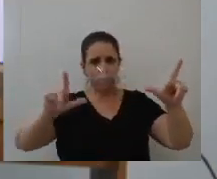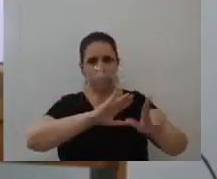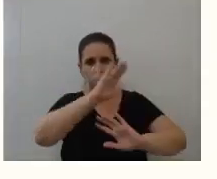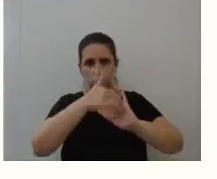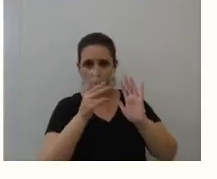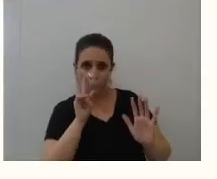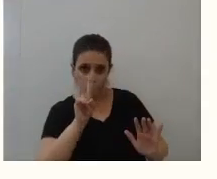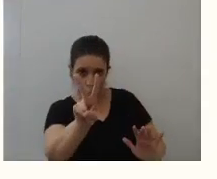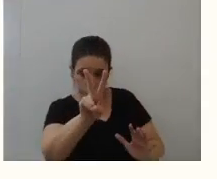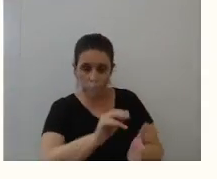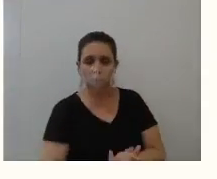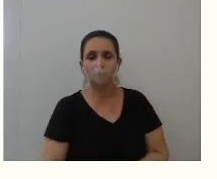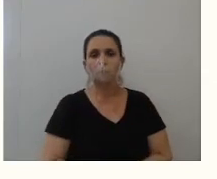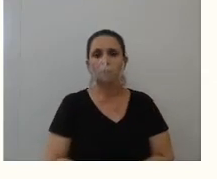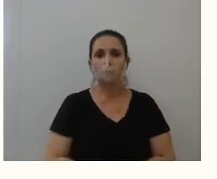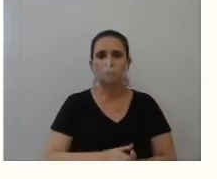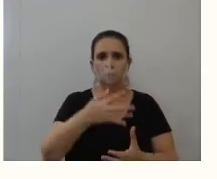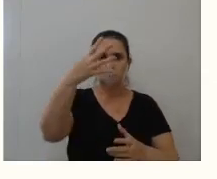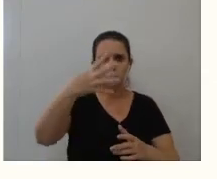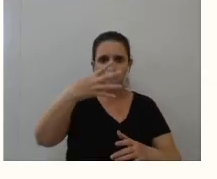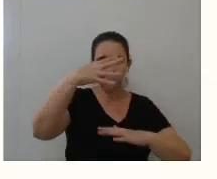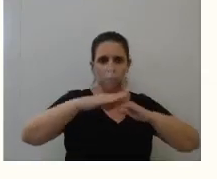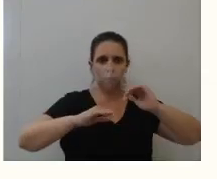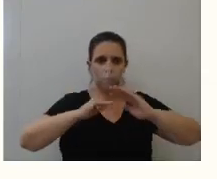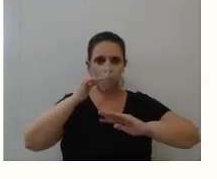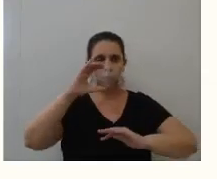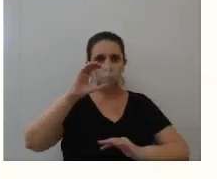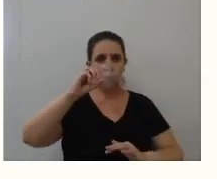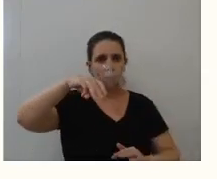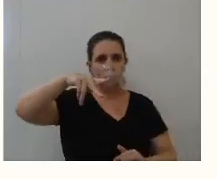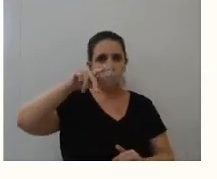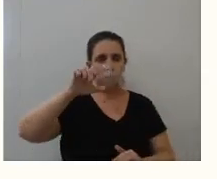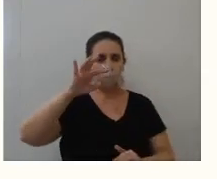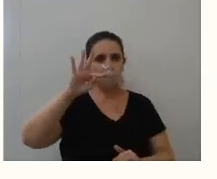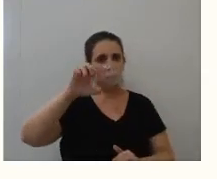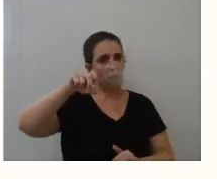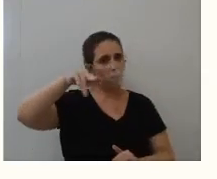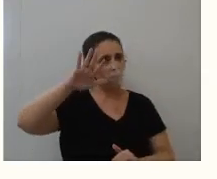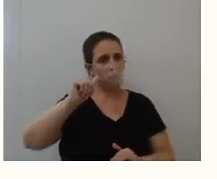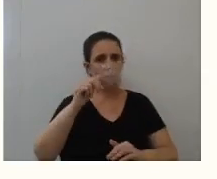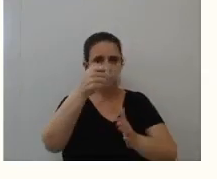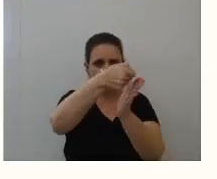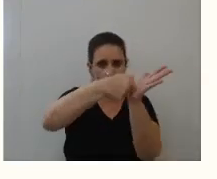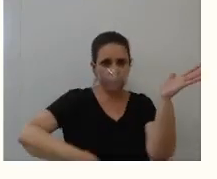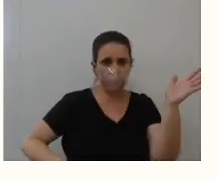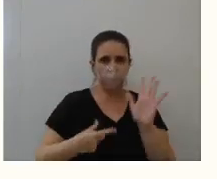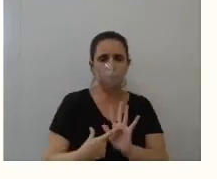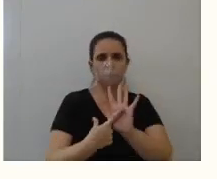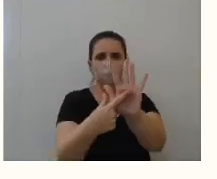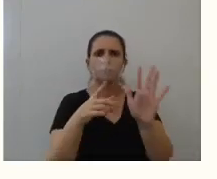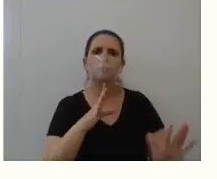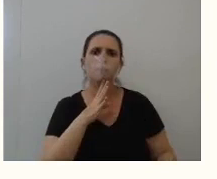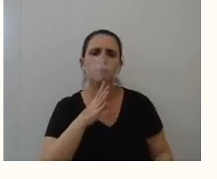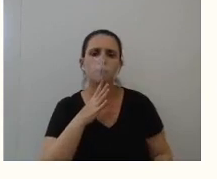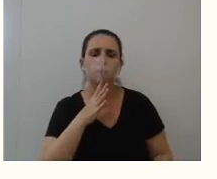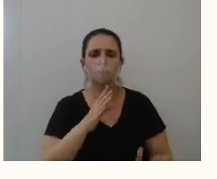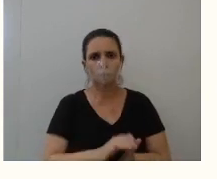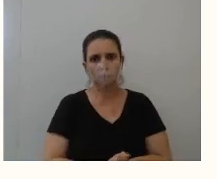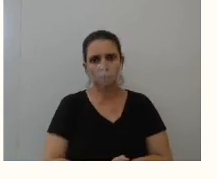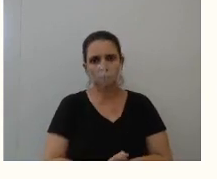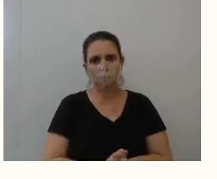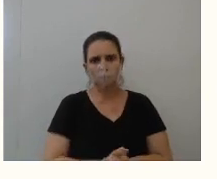ver. Nós temos aí, ó, quarta competência da redação. Demonstrar conhecimento dos